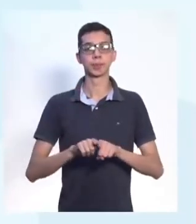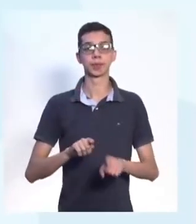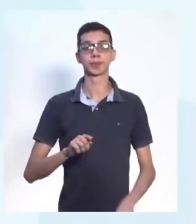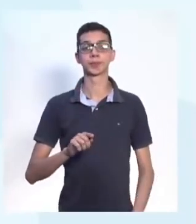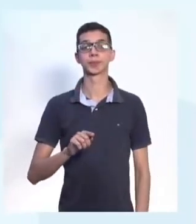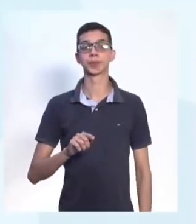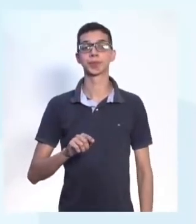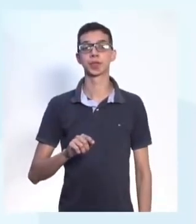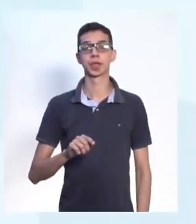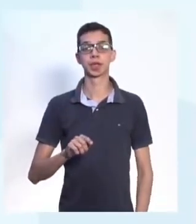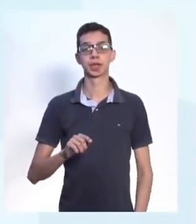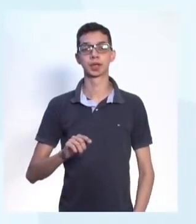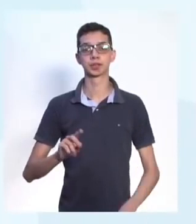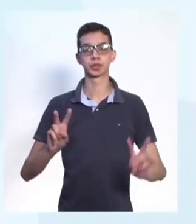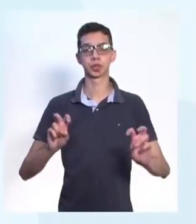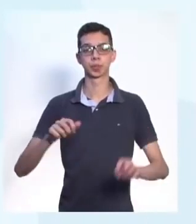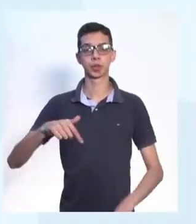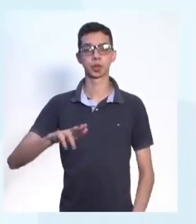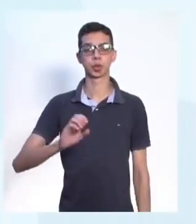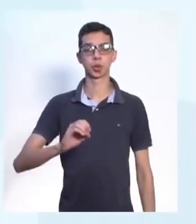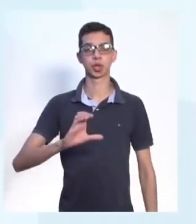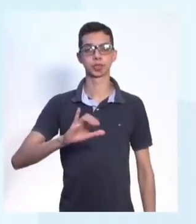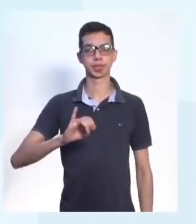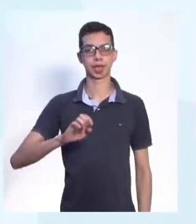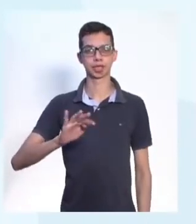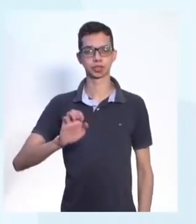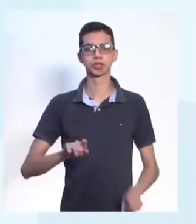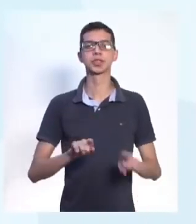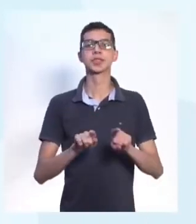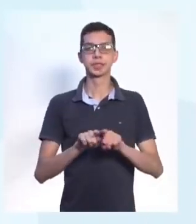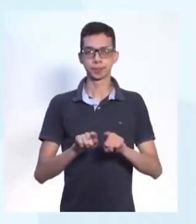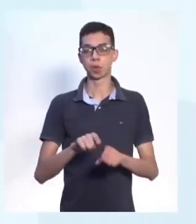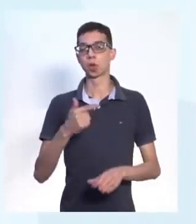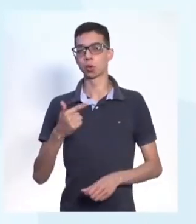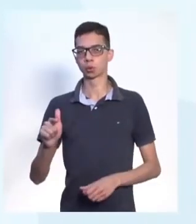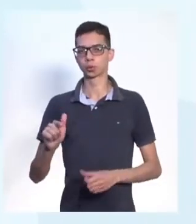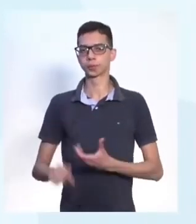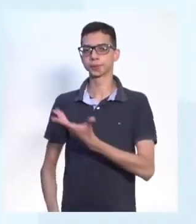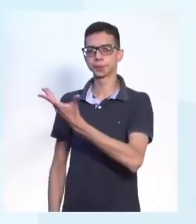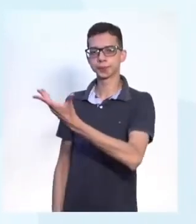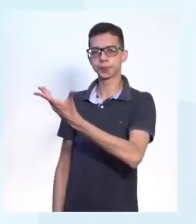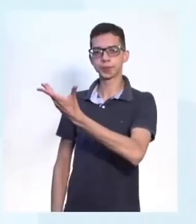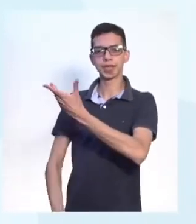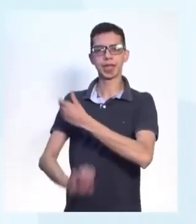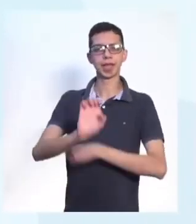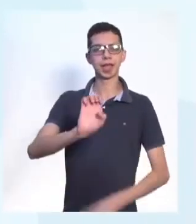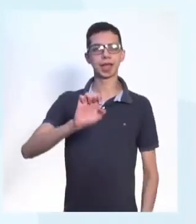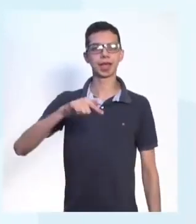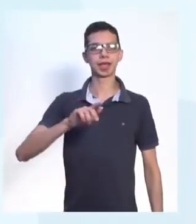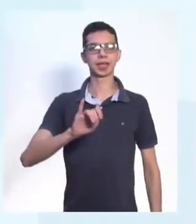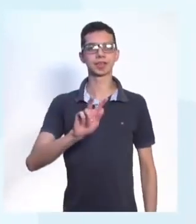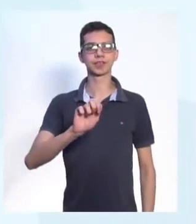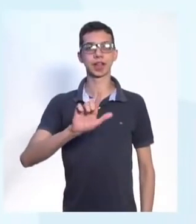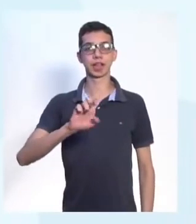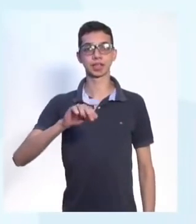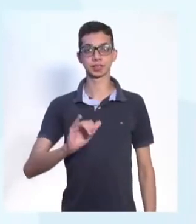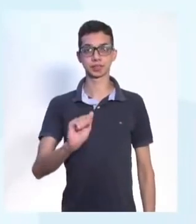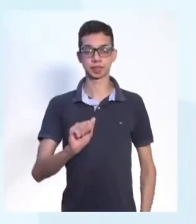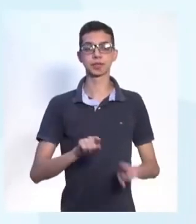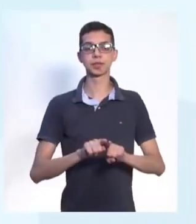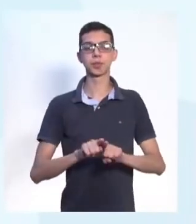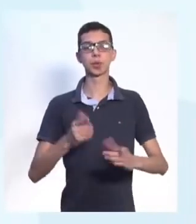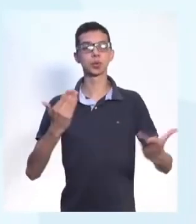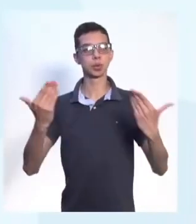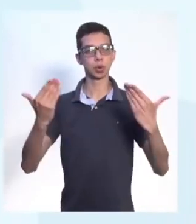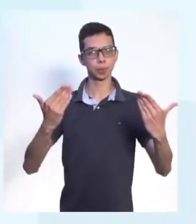A equivalência, que vai ser a aula de hoje, né? O termo da equivalência, a aula de hoje. Comparação, também nós vamos